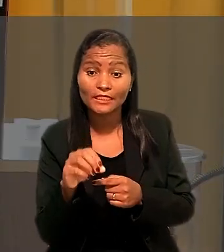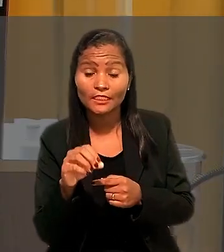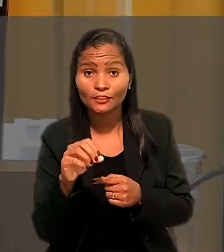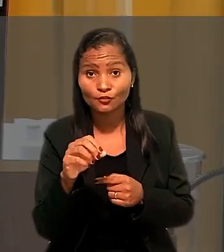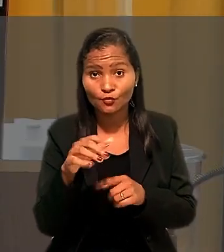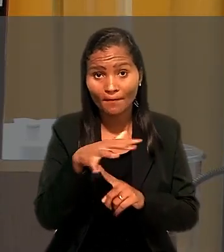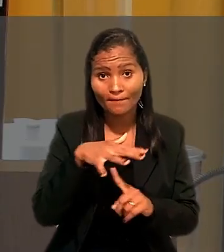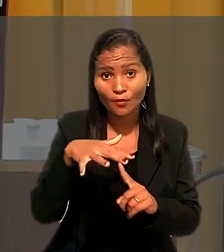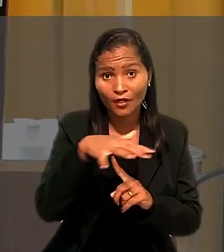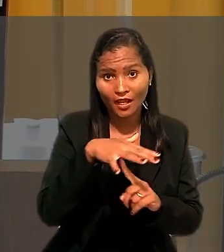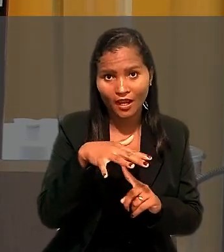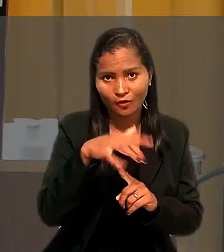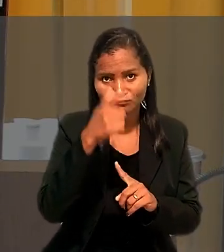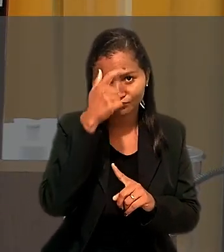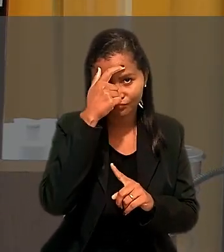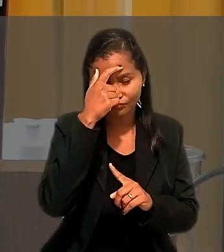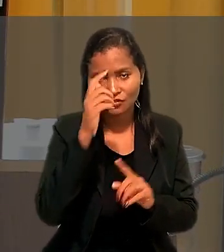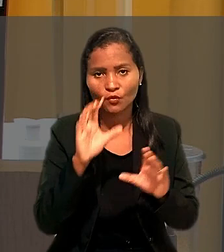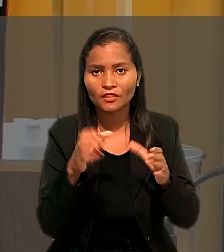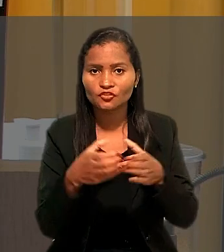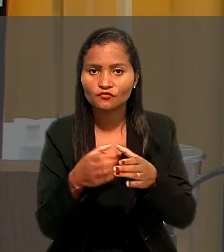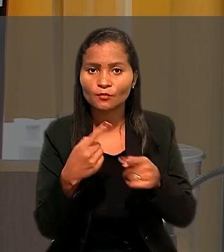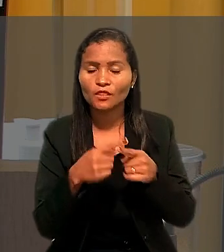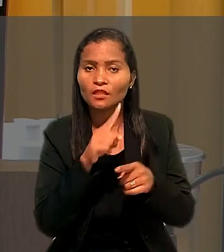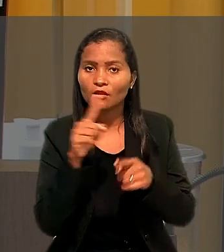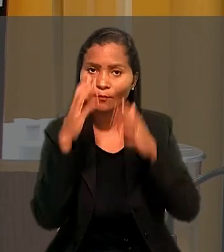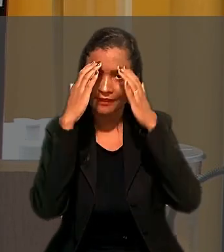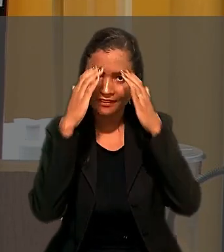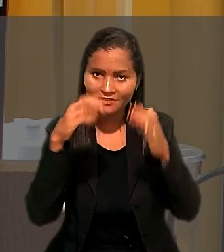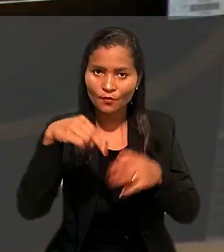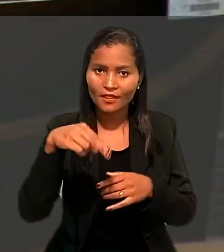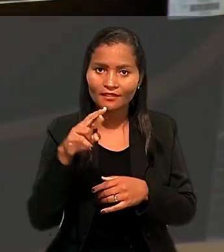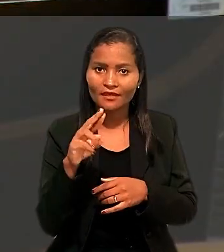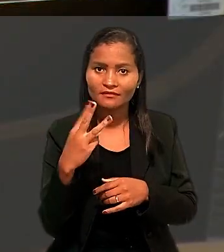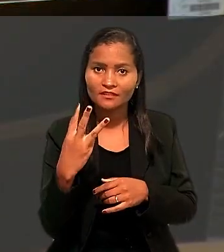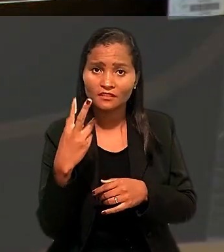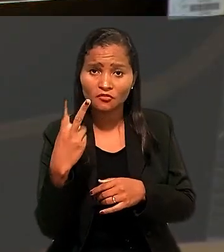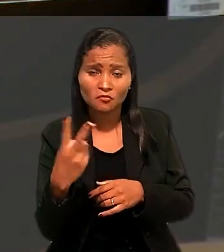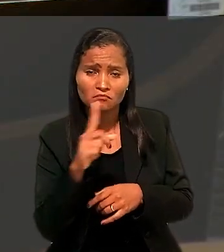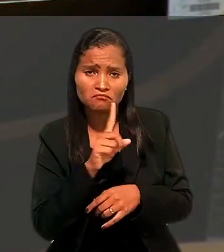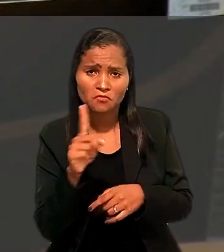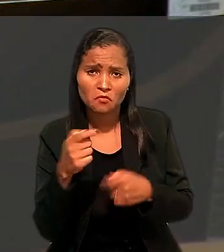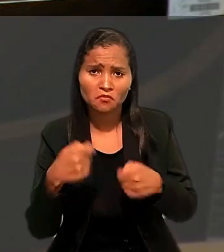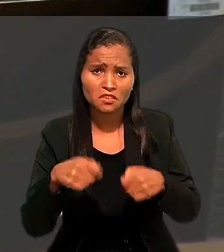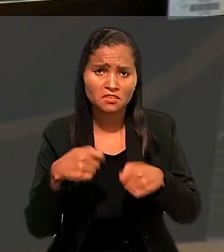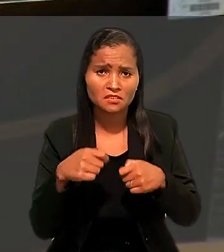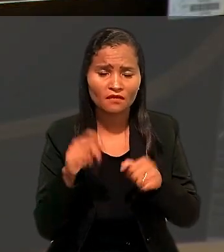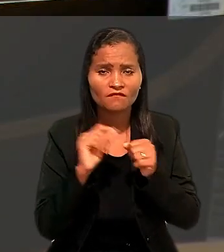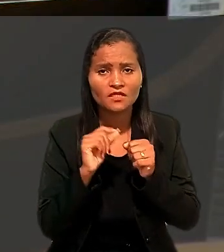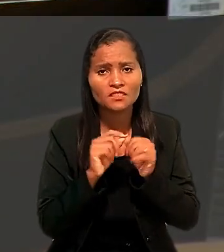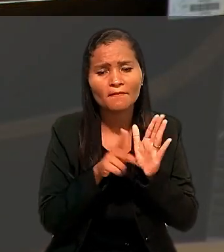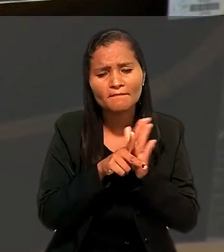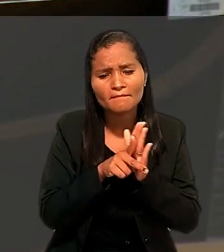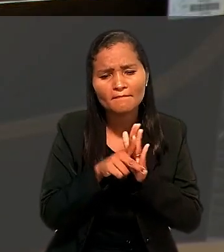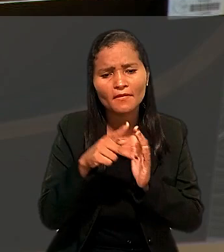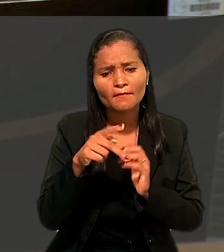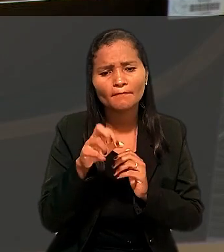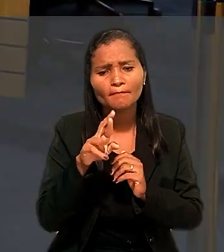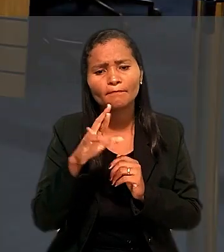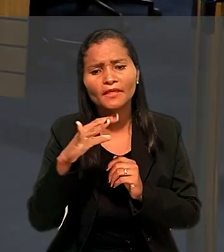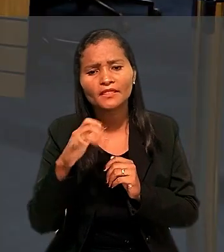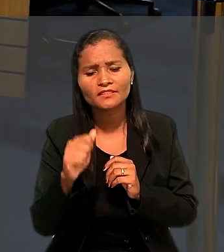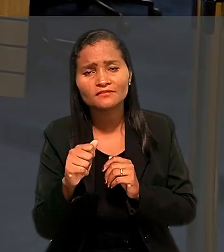moral coletivo decorrente do descumprimento da NR 32, o que torna desnecessária a realização de